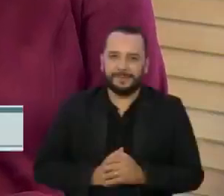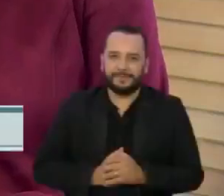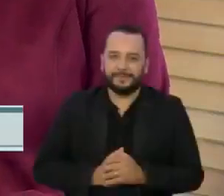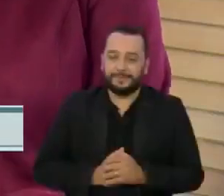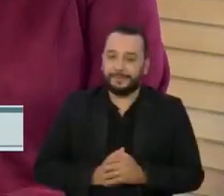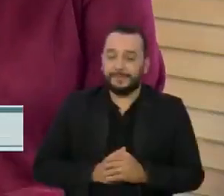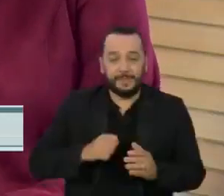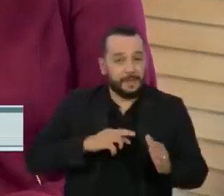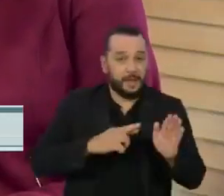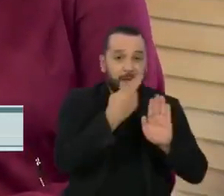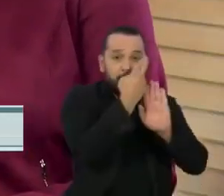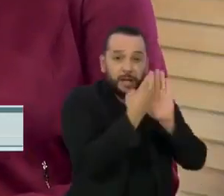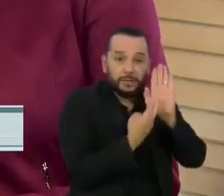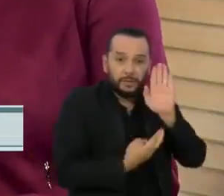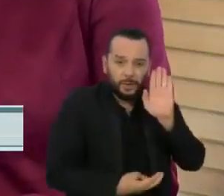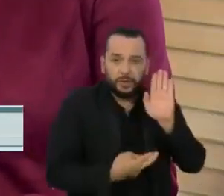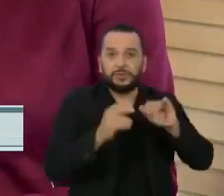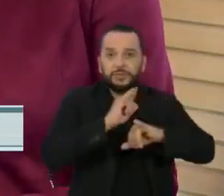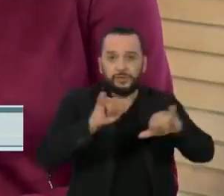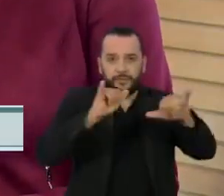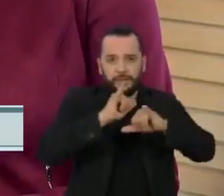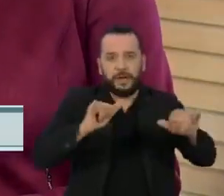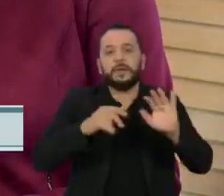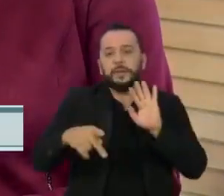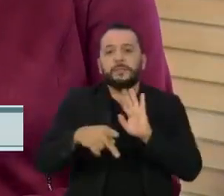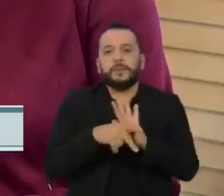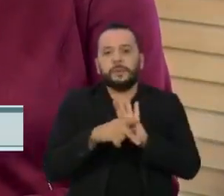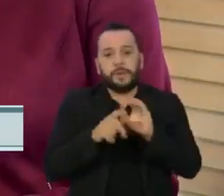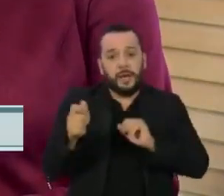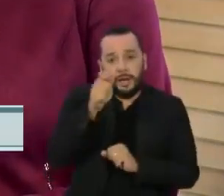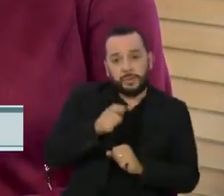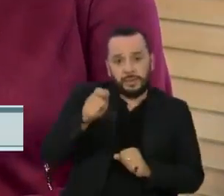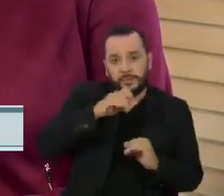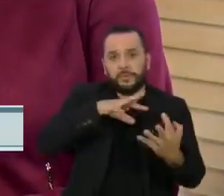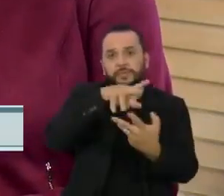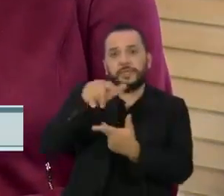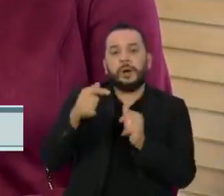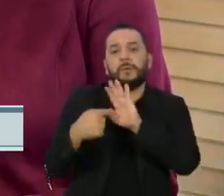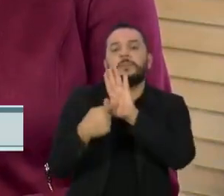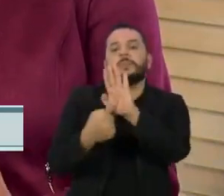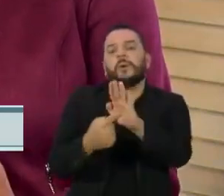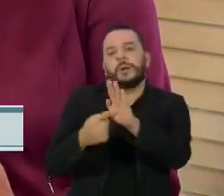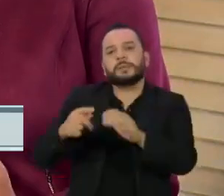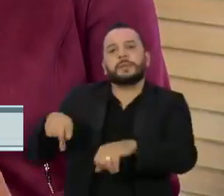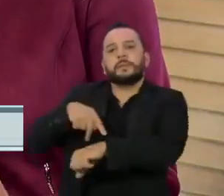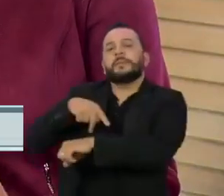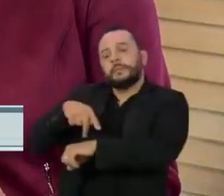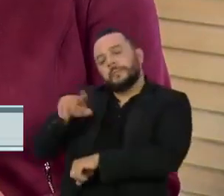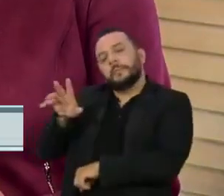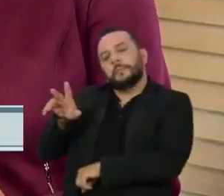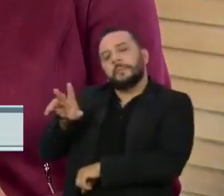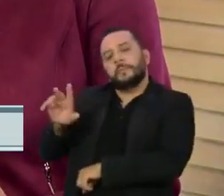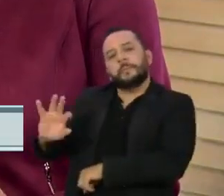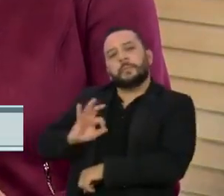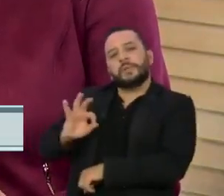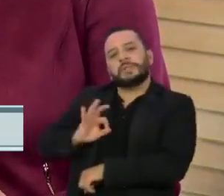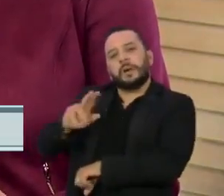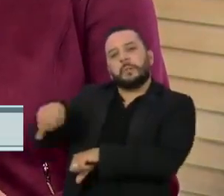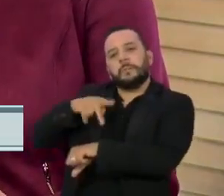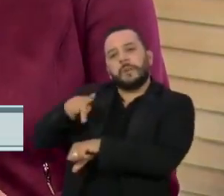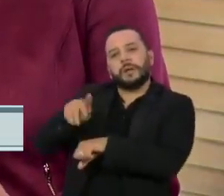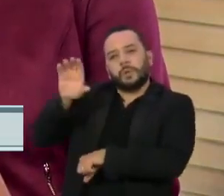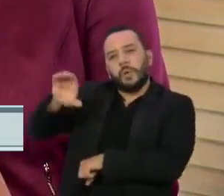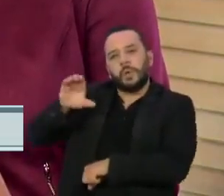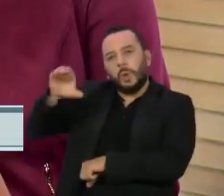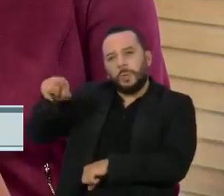um relatório divulgado pela rima rights watch revela que policiais da Colômbia foram responsáveis por abusos e